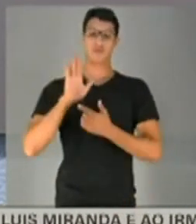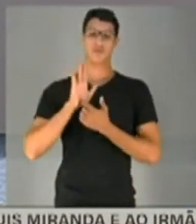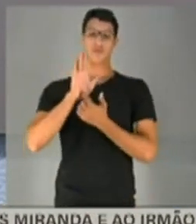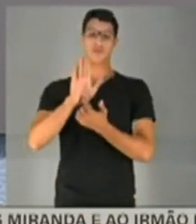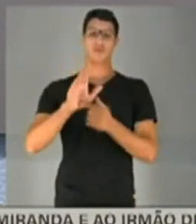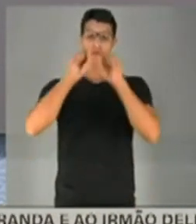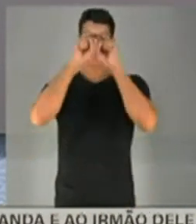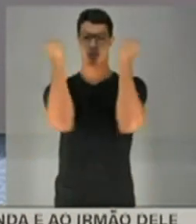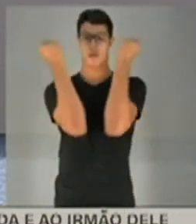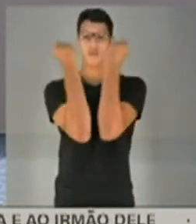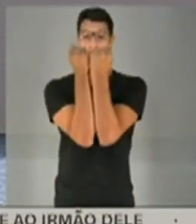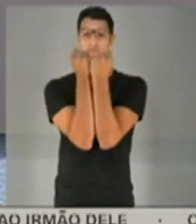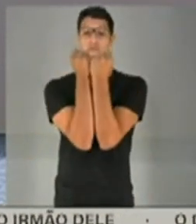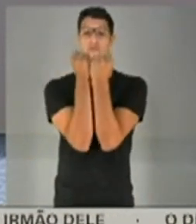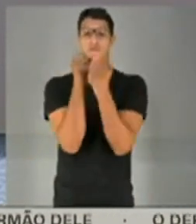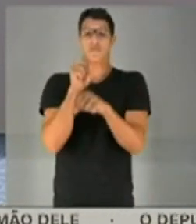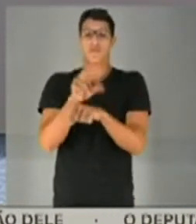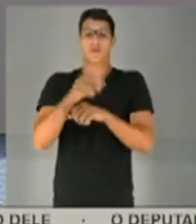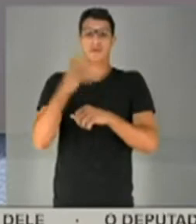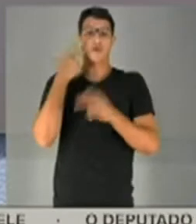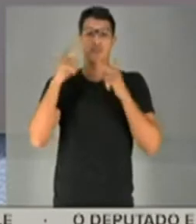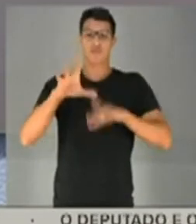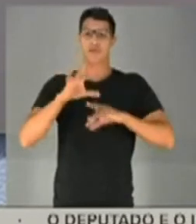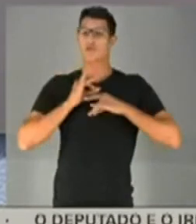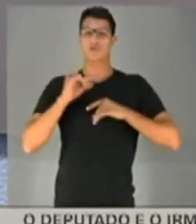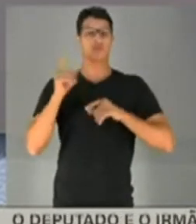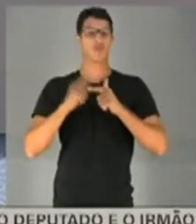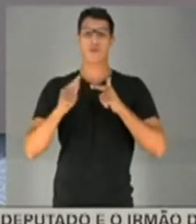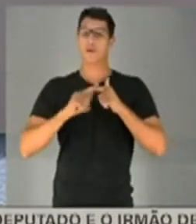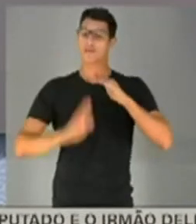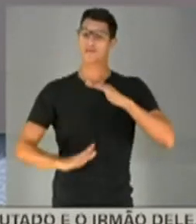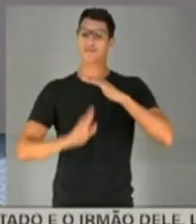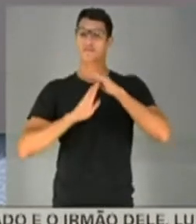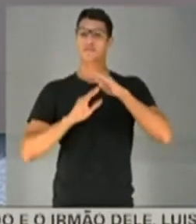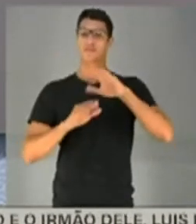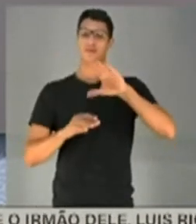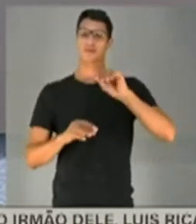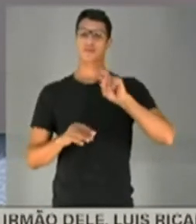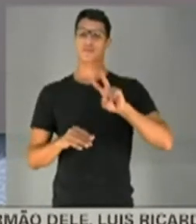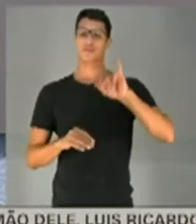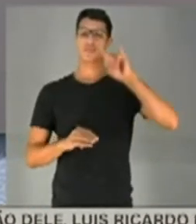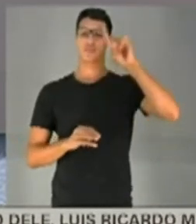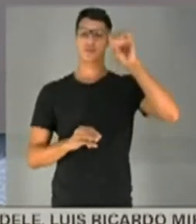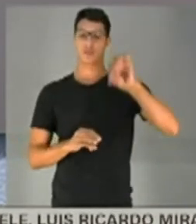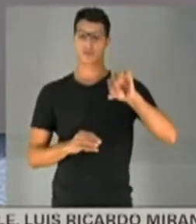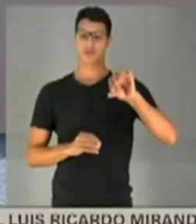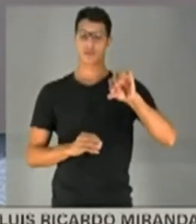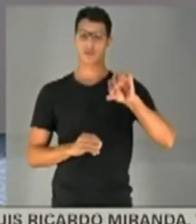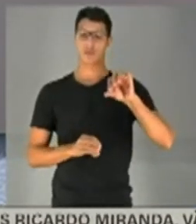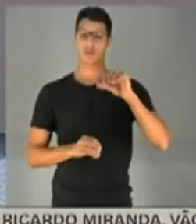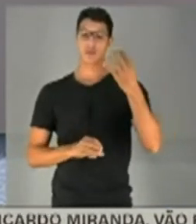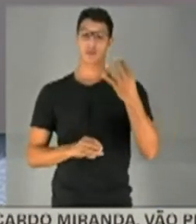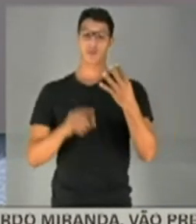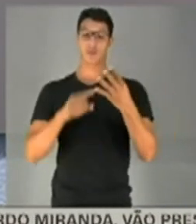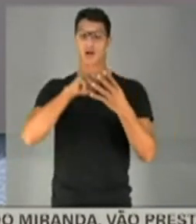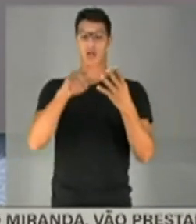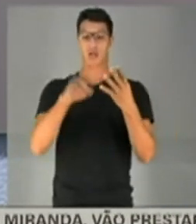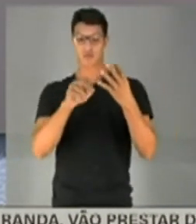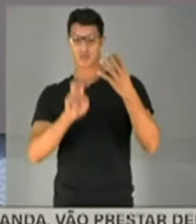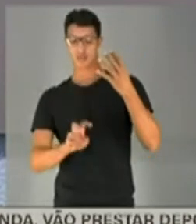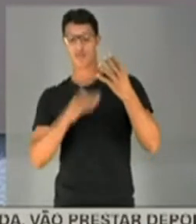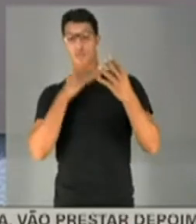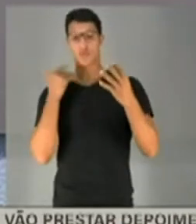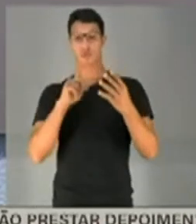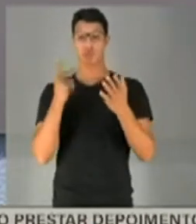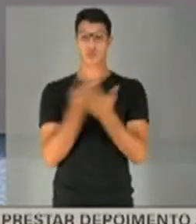que a imunidade de rebanho por infecção natural não era atingível para a Covid-19. 4 de cada 5 mortes não